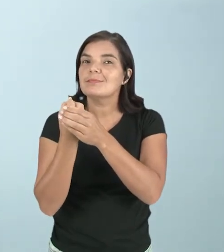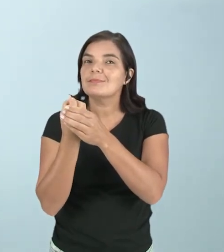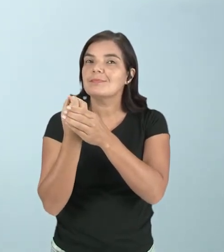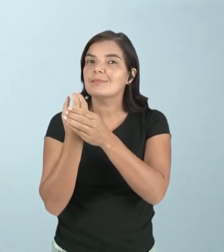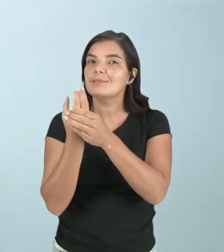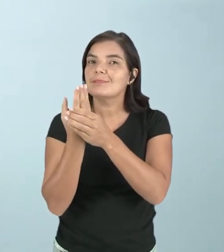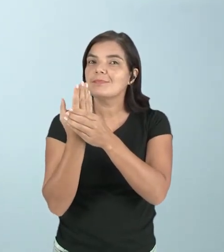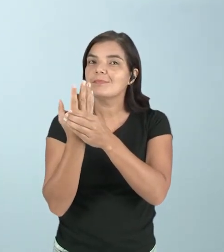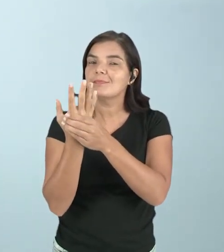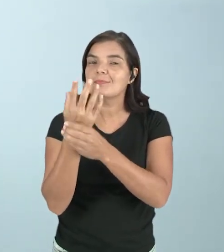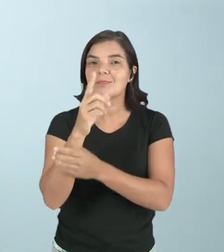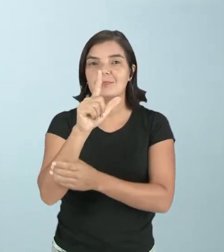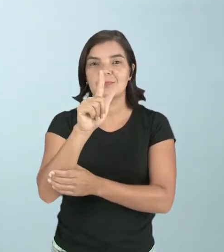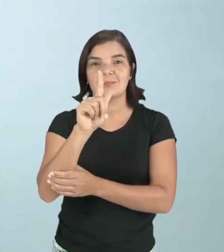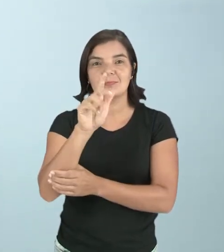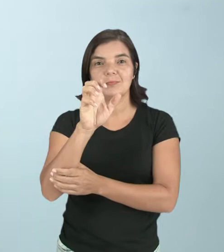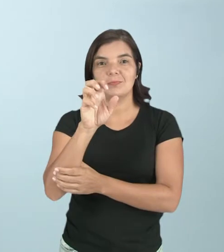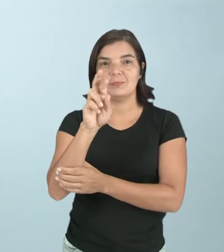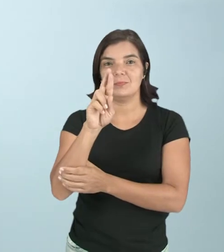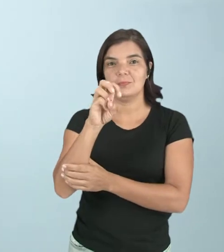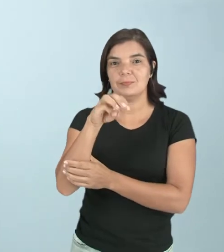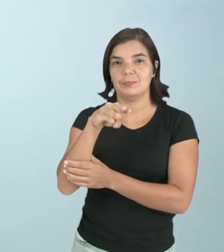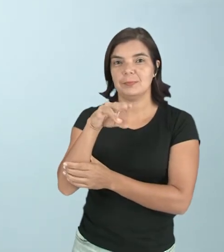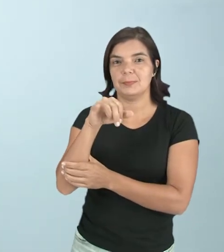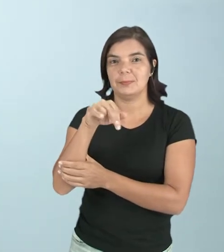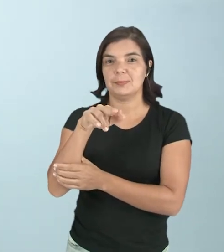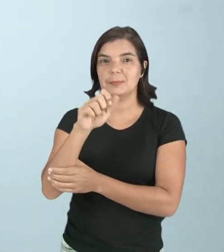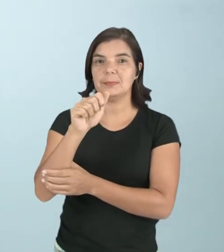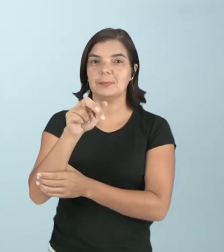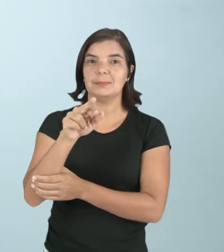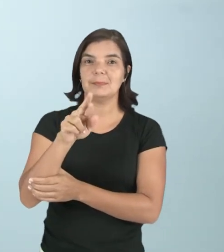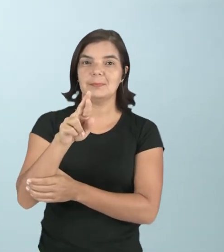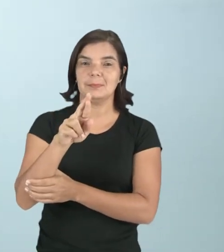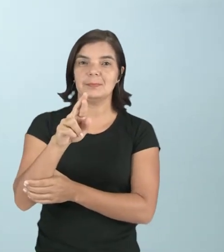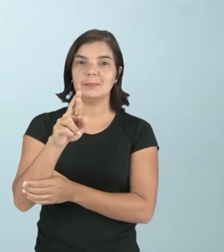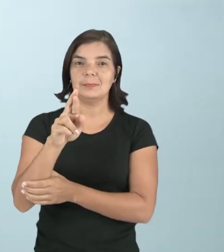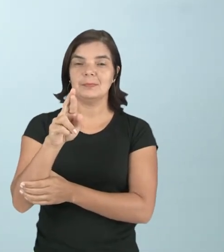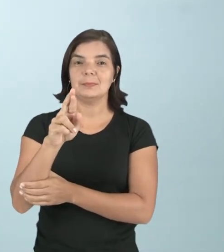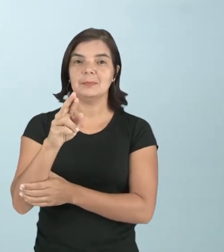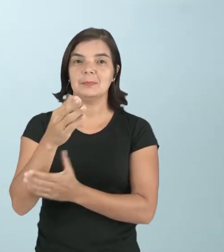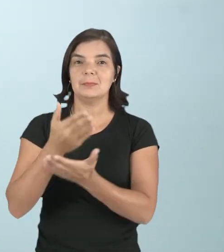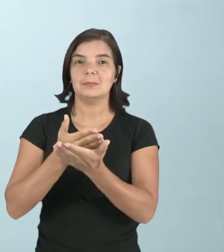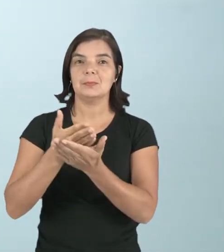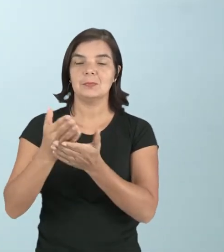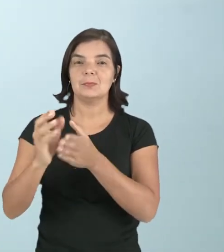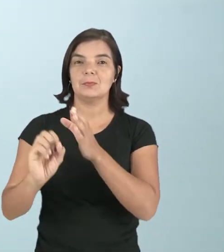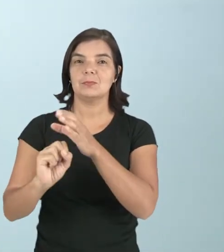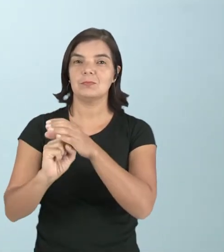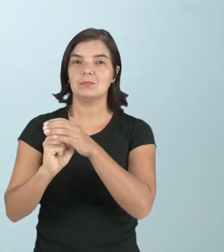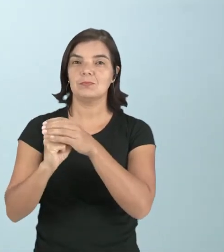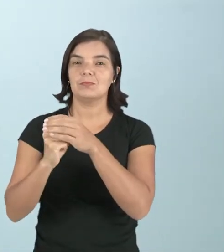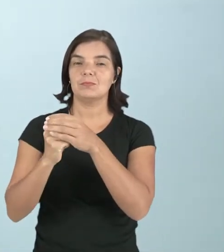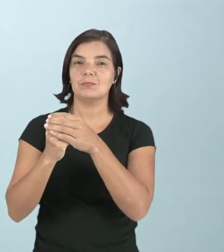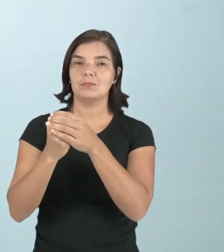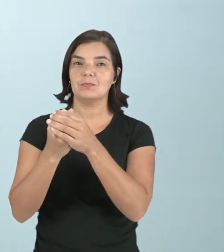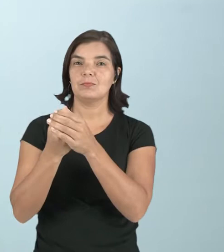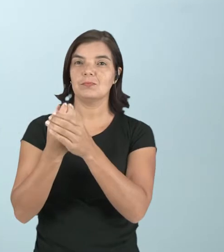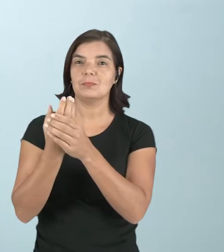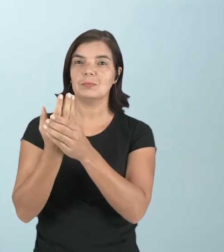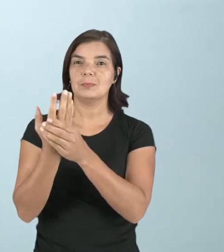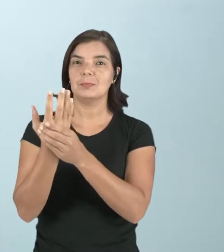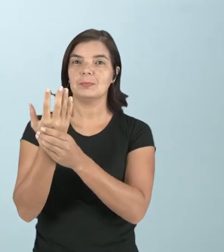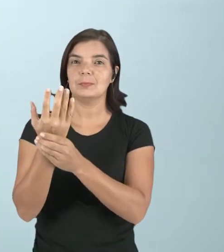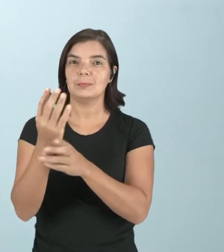germinar. Ou seja, ela nasce. Ela começa a nascer uma folhinha bem